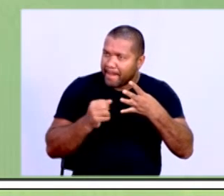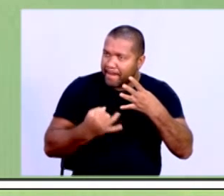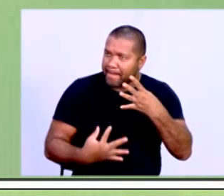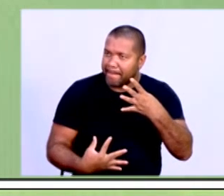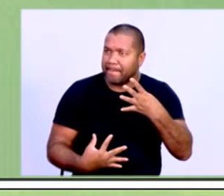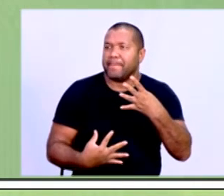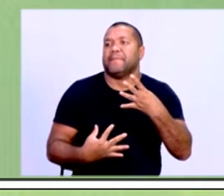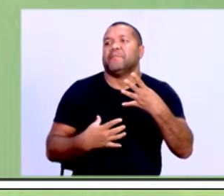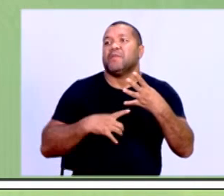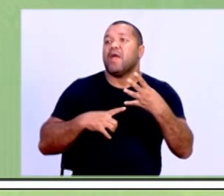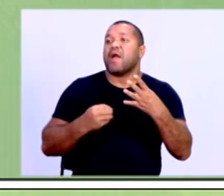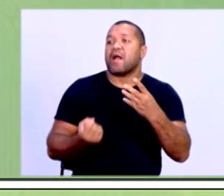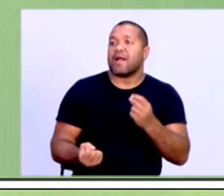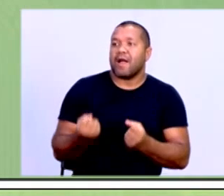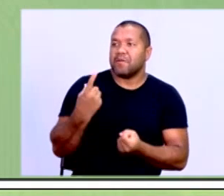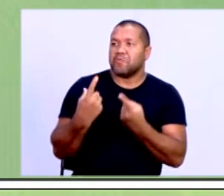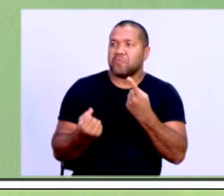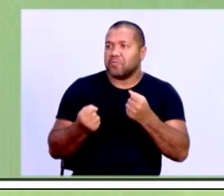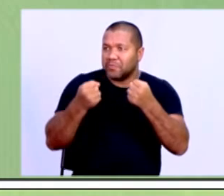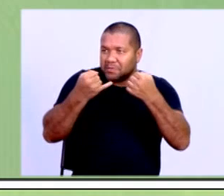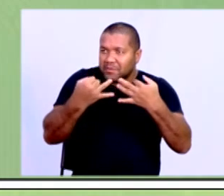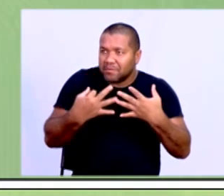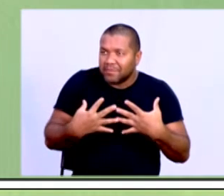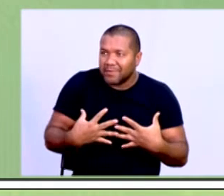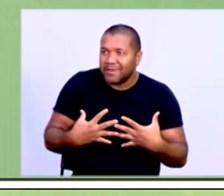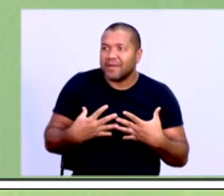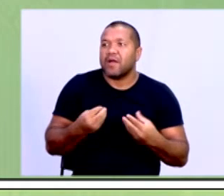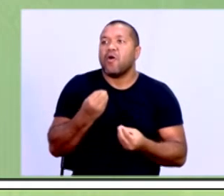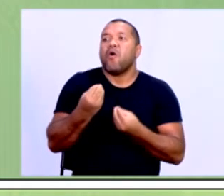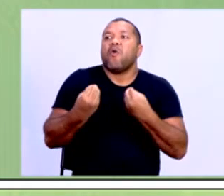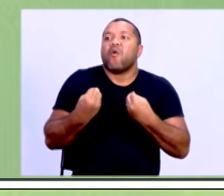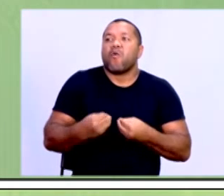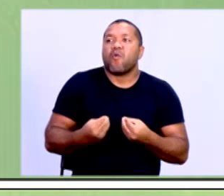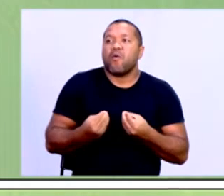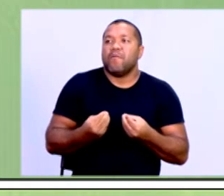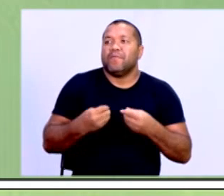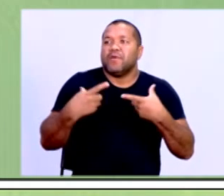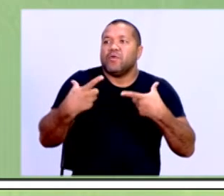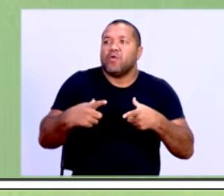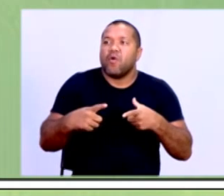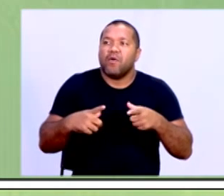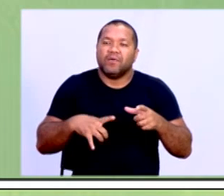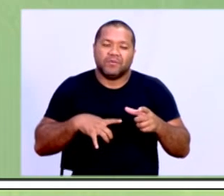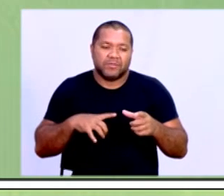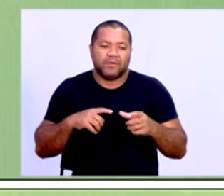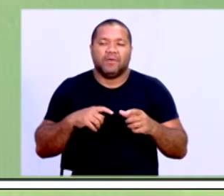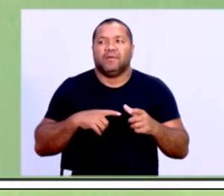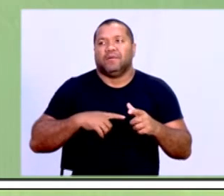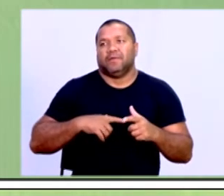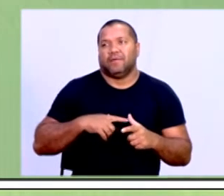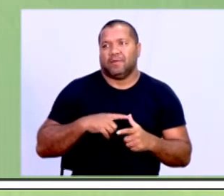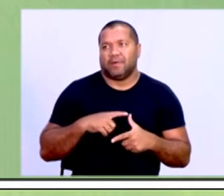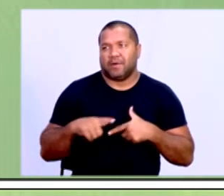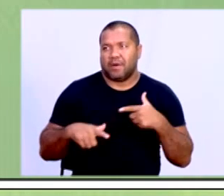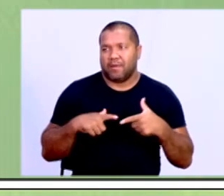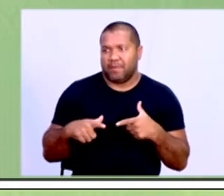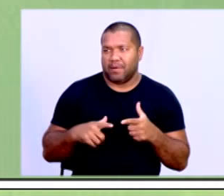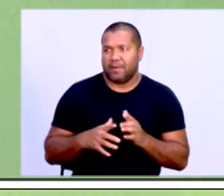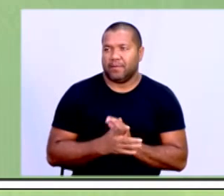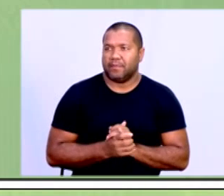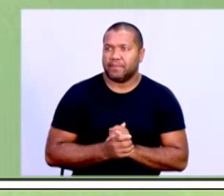definem o estado de um objeto, fazendo com que esses valores possam sofrer